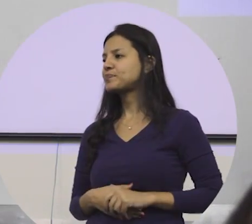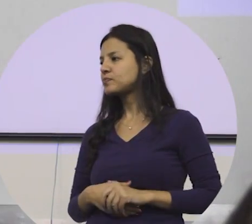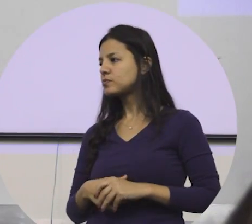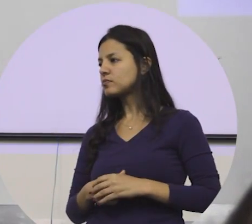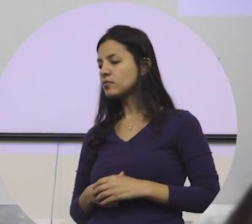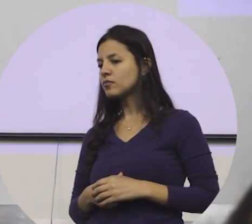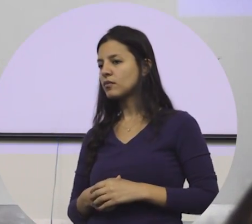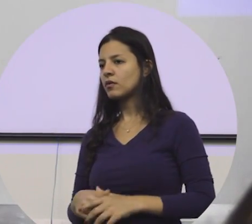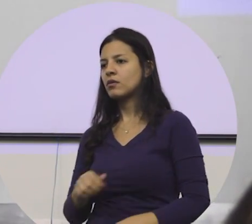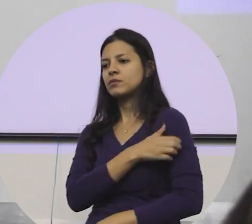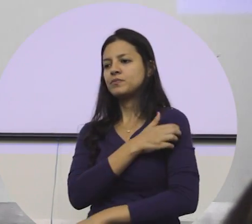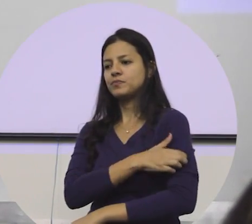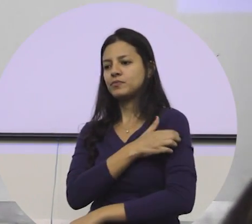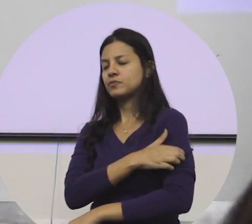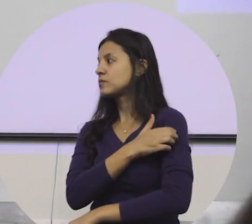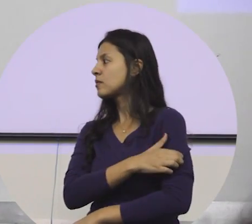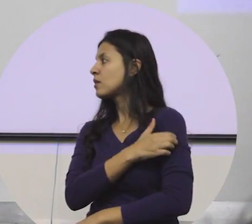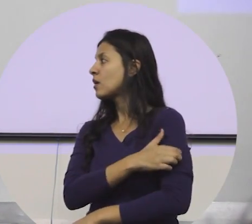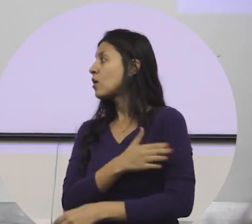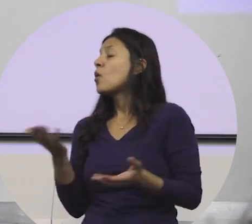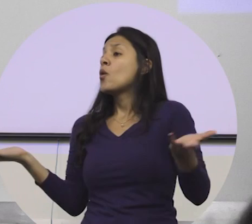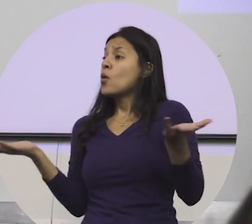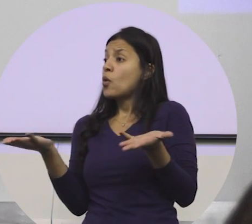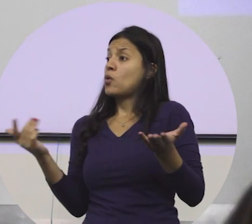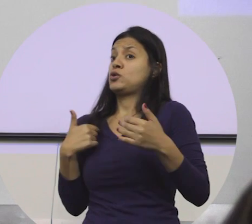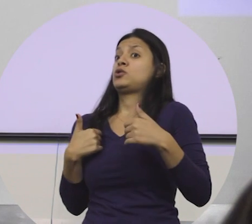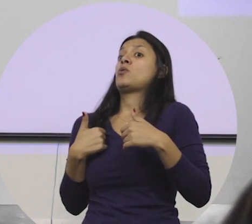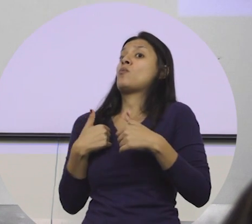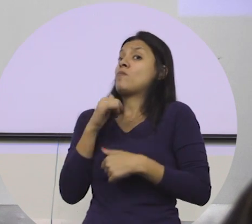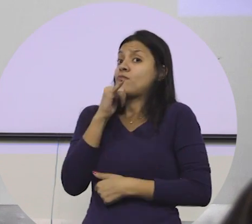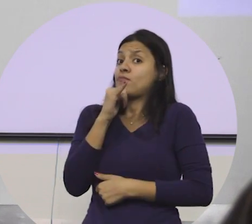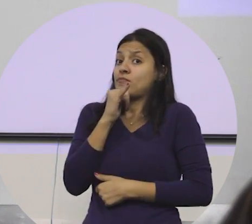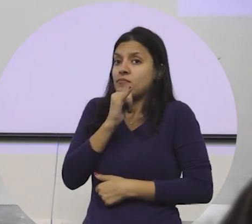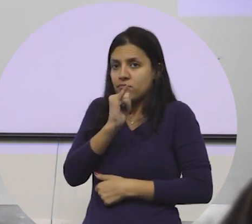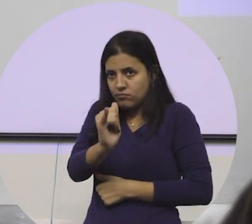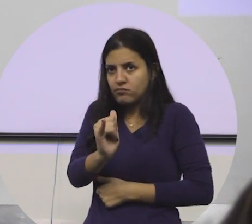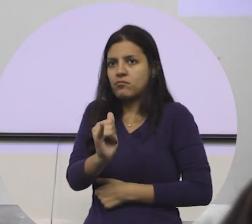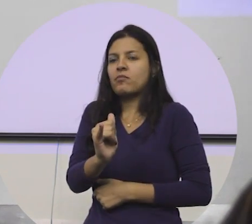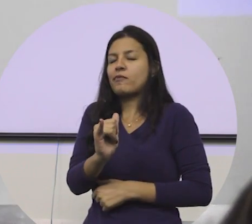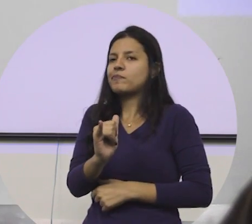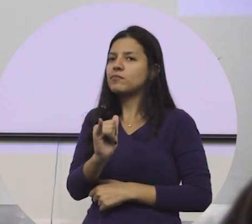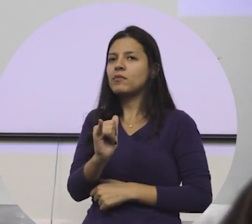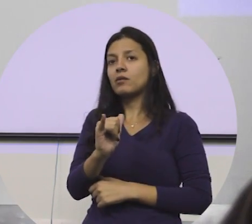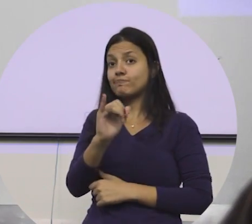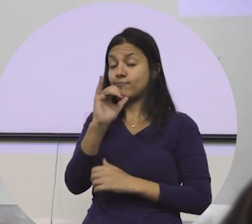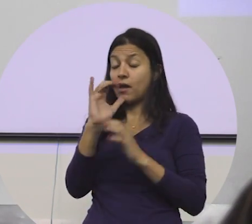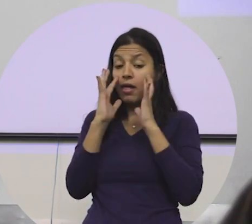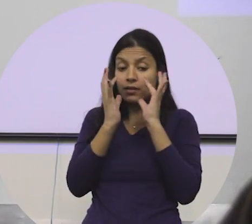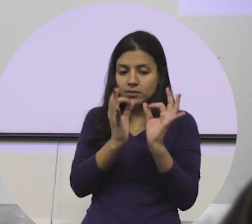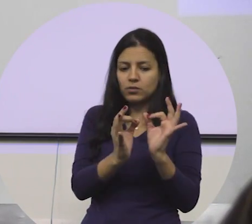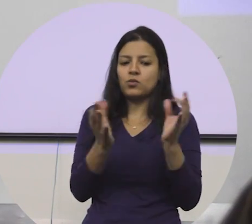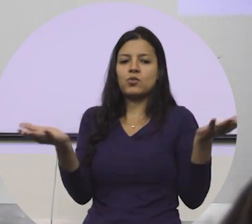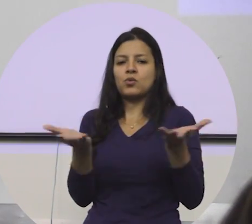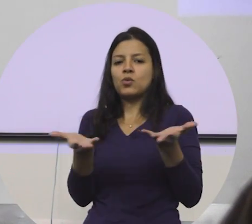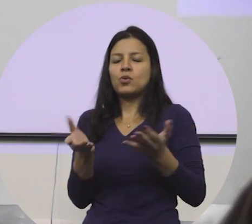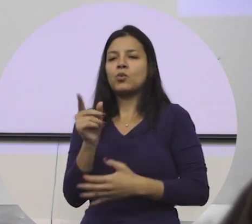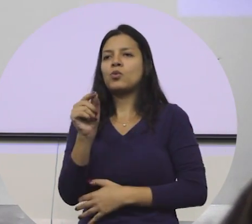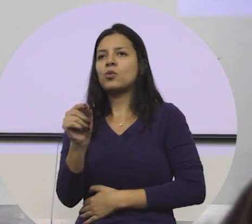queria enfatizar com vocês hoje são algumas coisas que